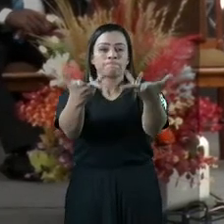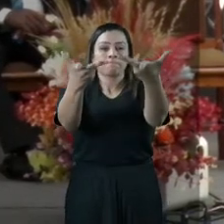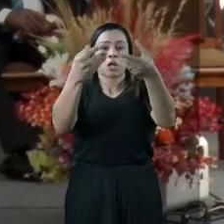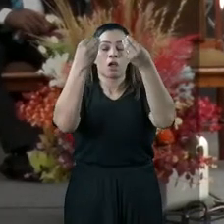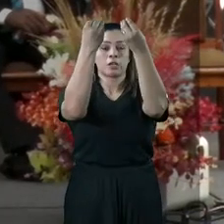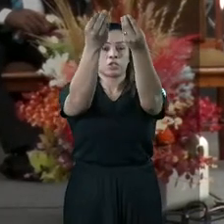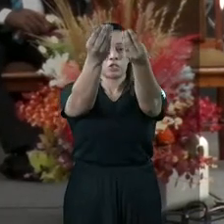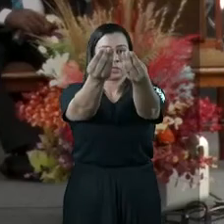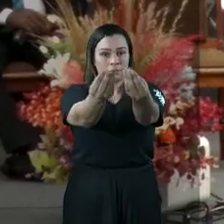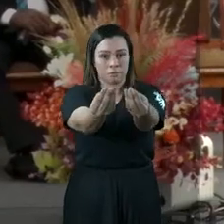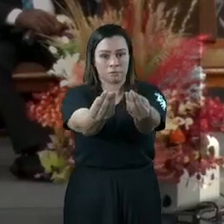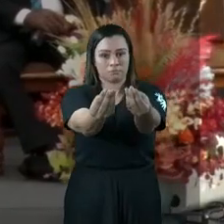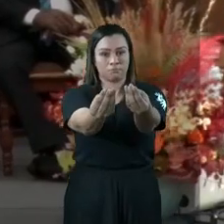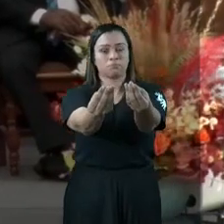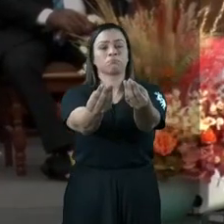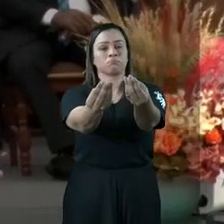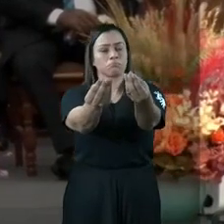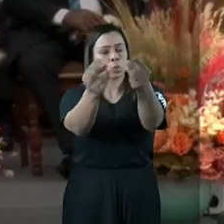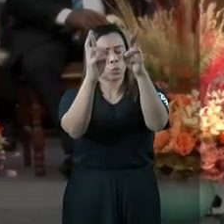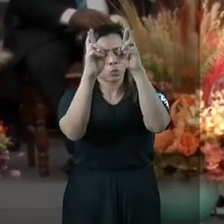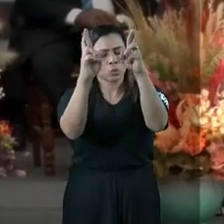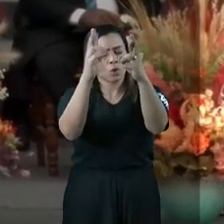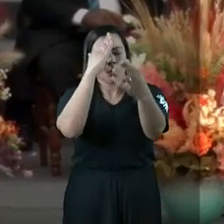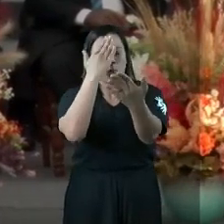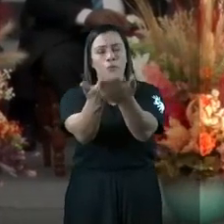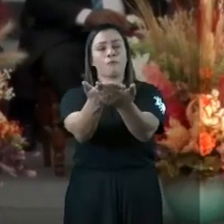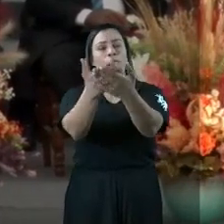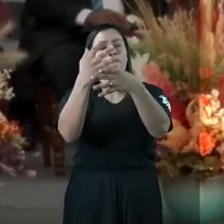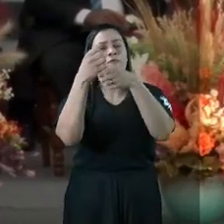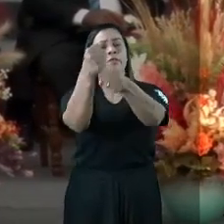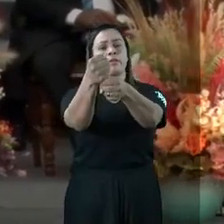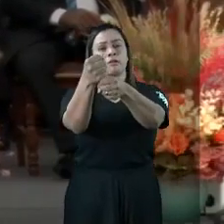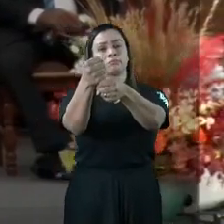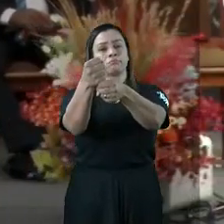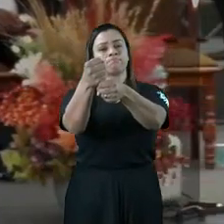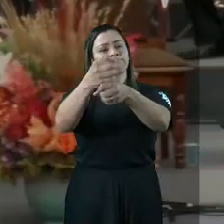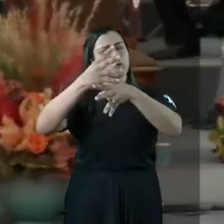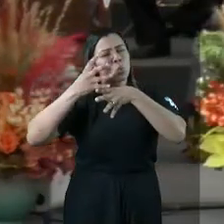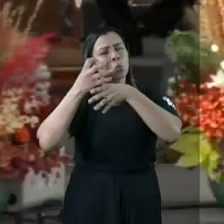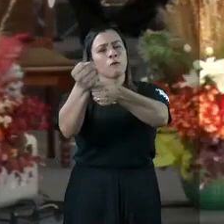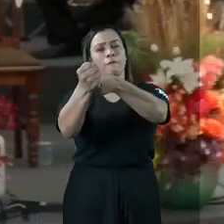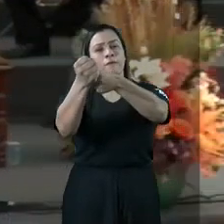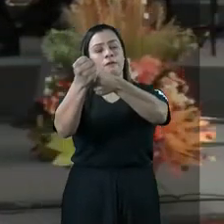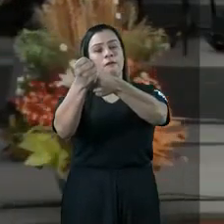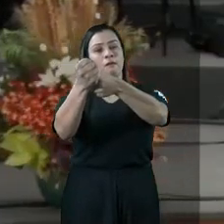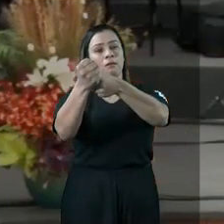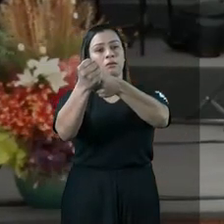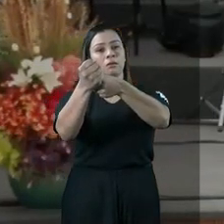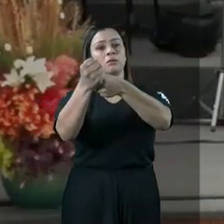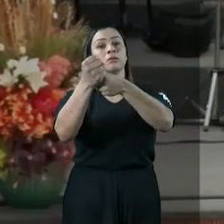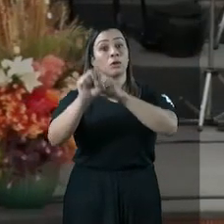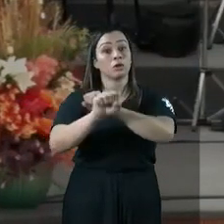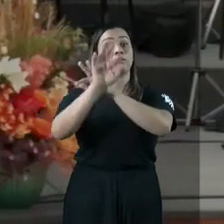nuvens. Depois das nuvens, depois das nuvens, depois das nuvens. Só não vai dar glória quem não